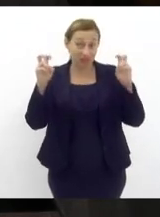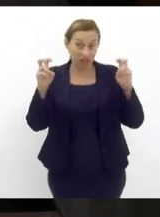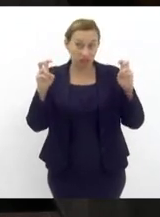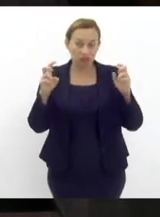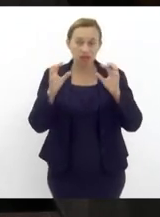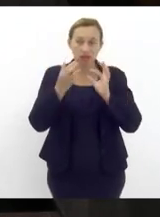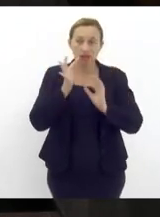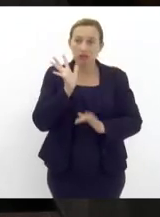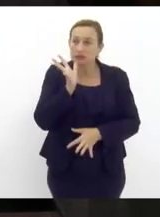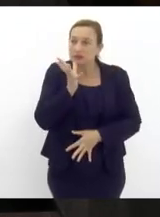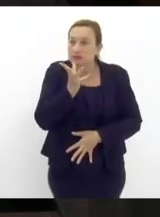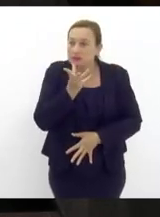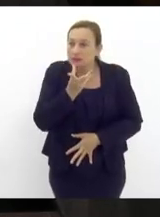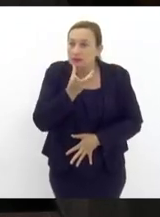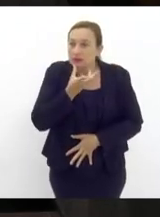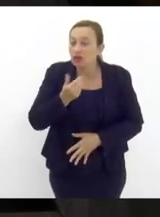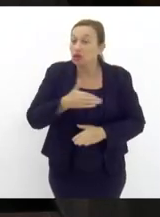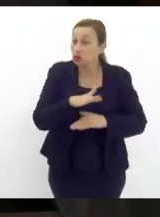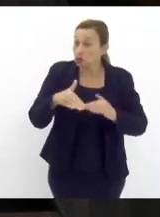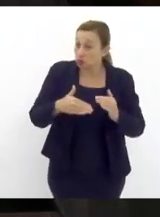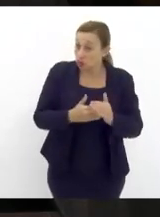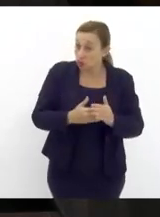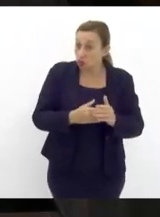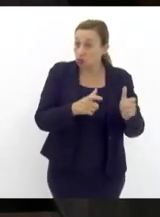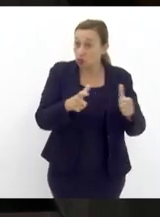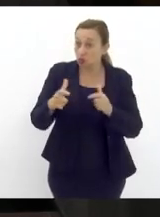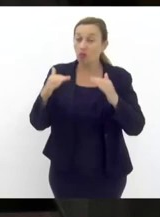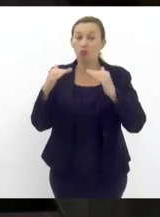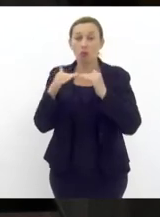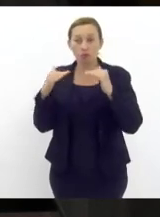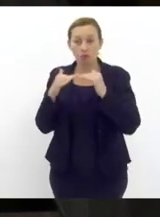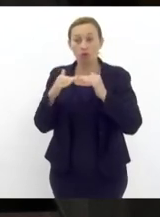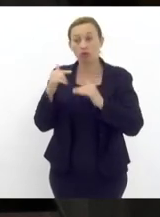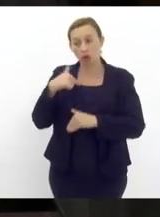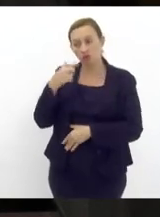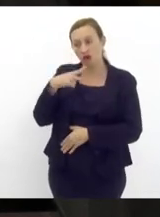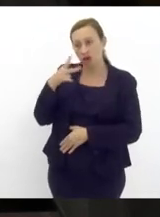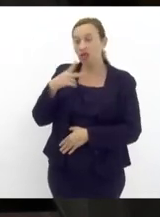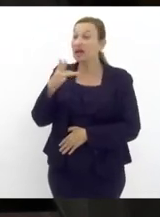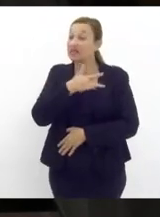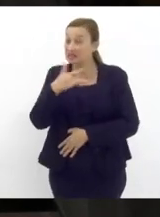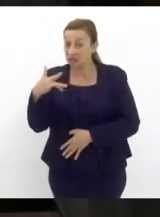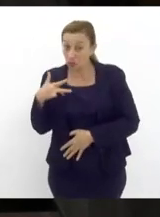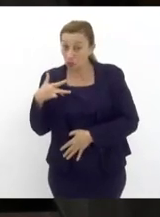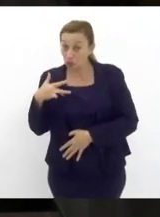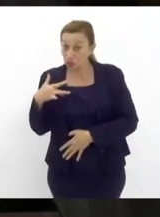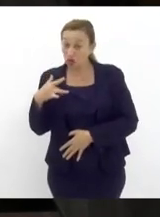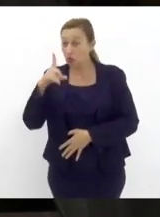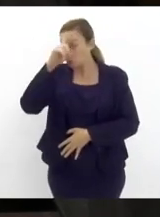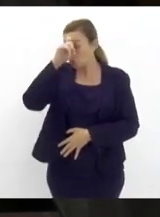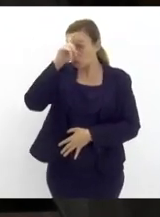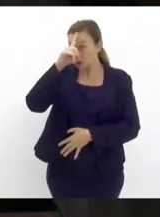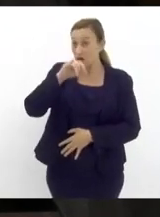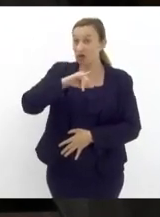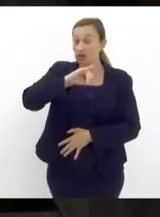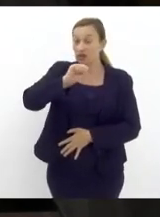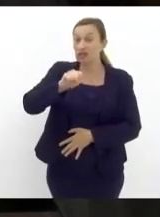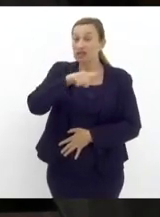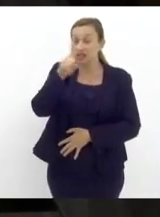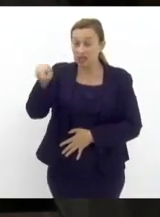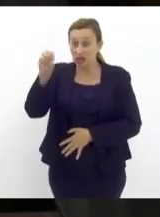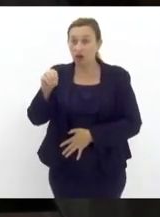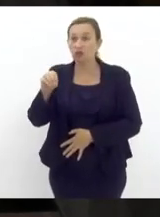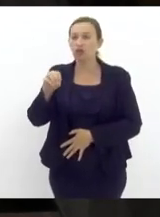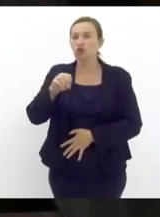demorado e que toda região concorda com que eu estou falando porque a saúde que o hospital São José do Havaí tem que prestar